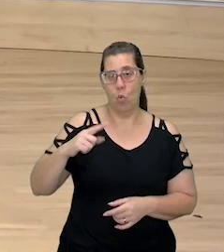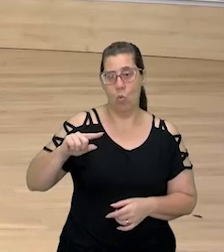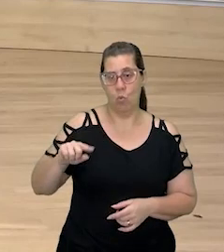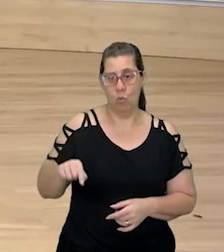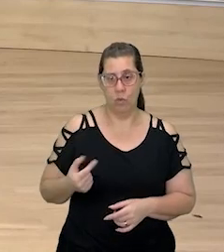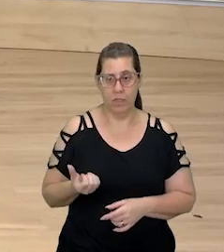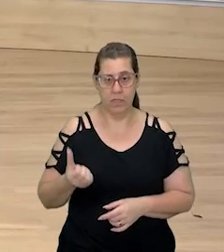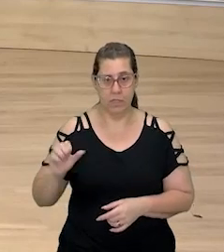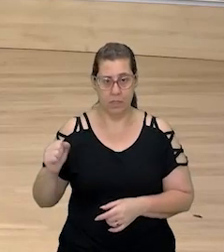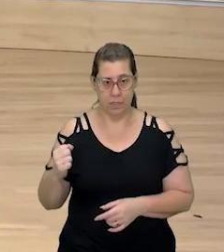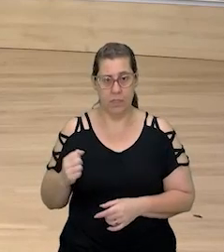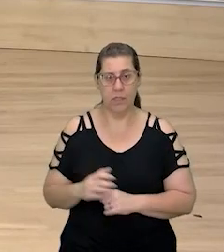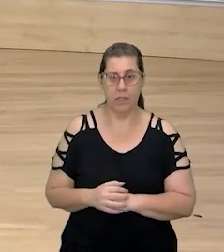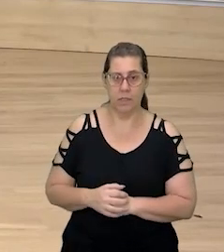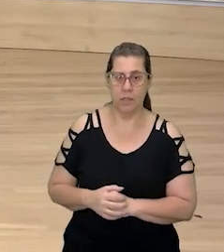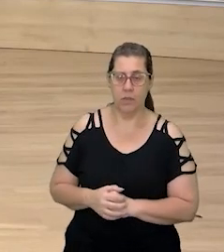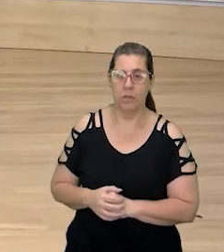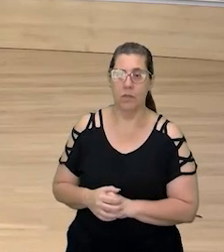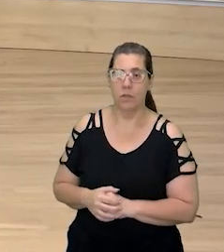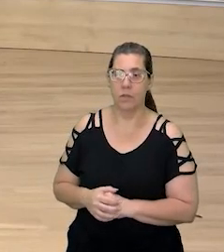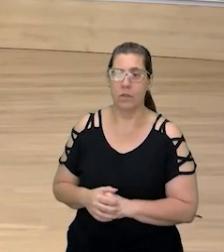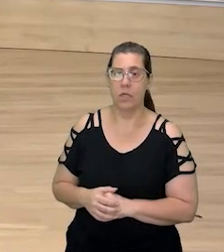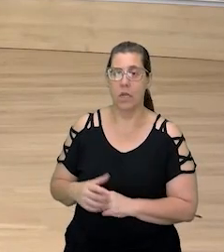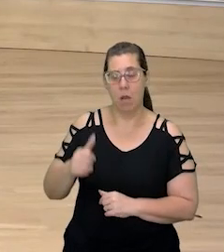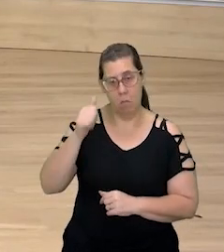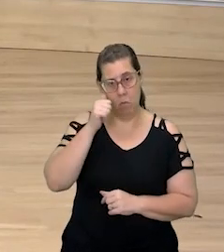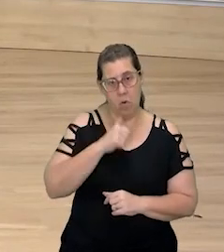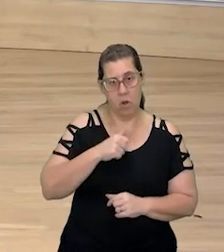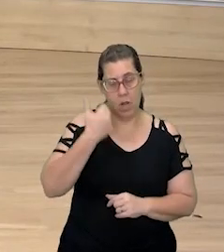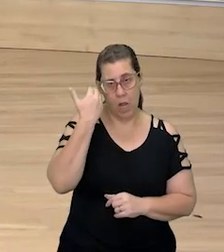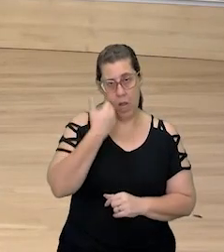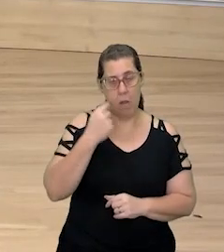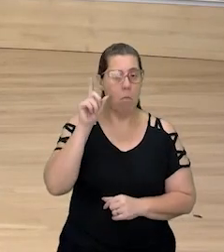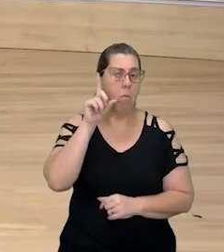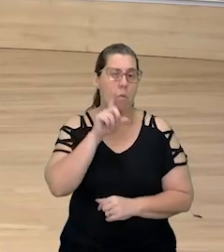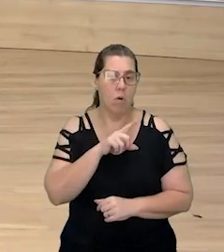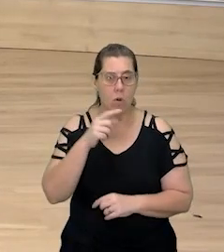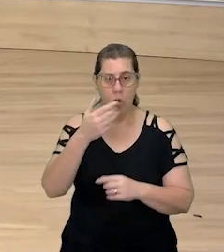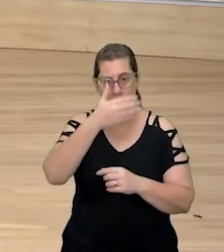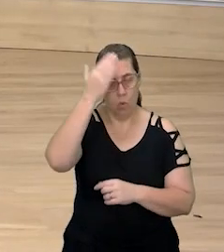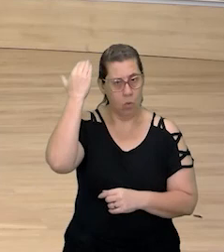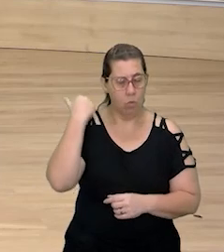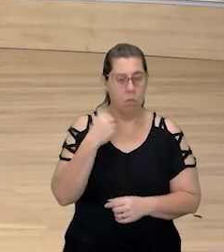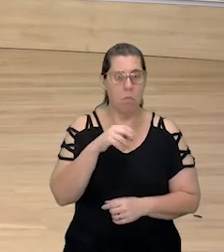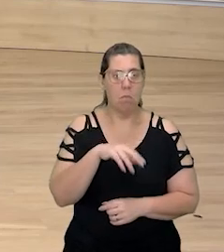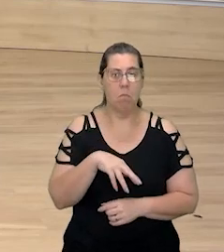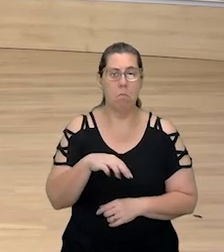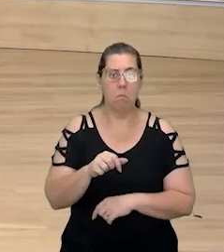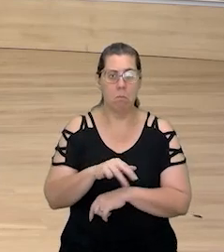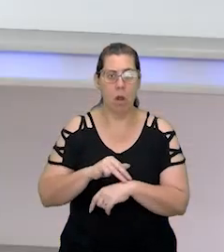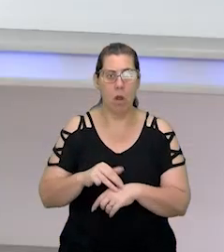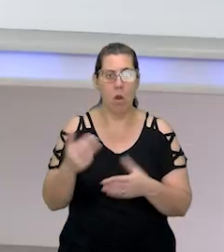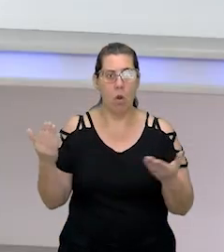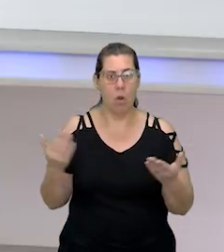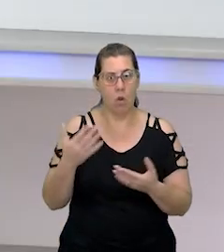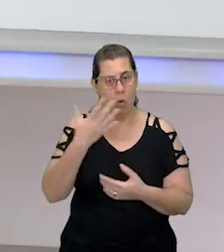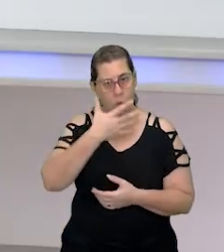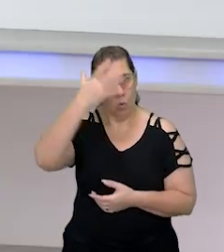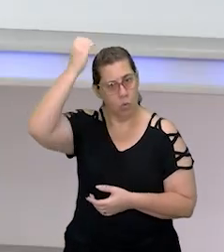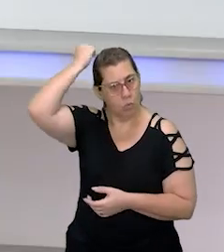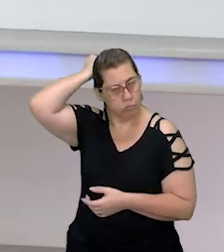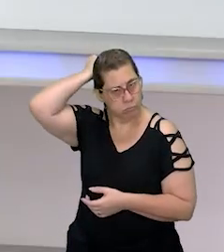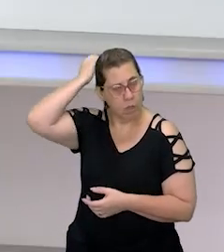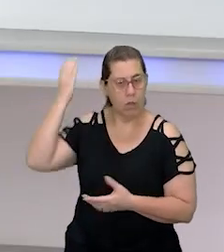então vamos lá. 1,68m, sou uma mulher de cor parda, tenho olhos e cabelos castanhos. Hoje meu cabelo está